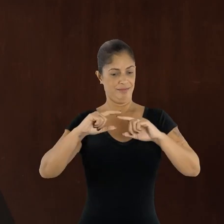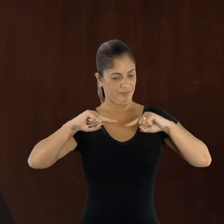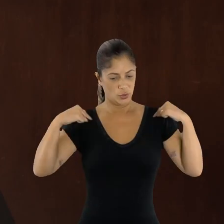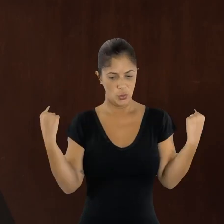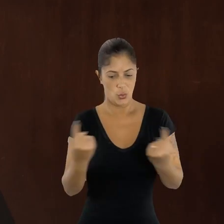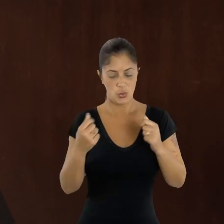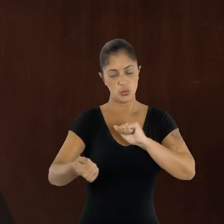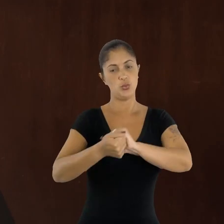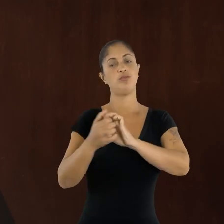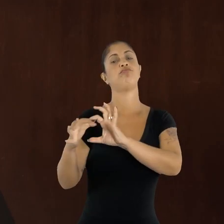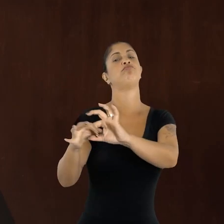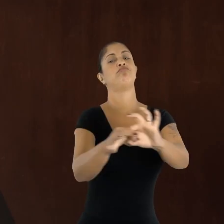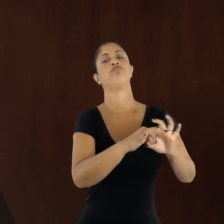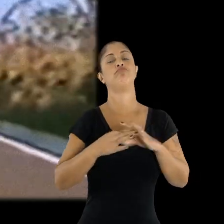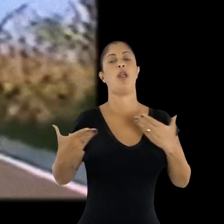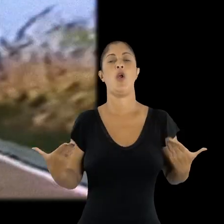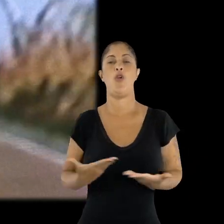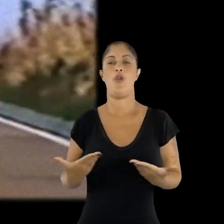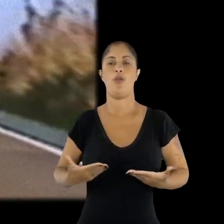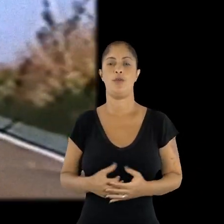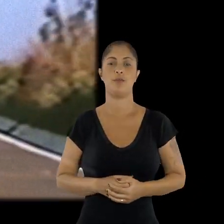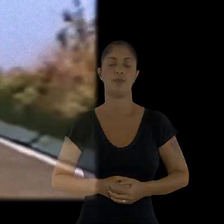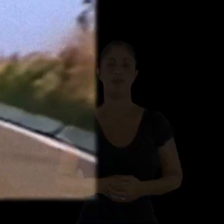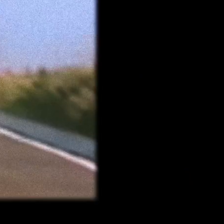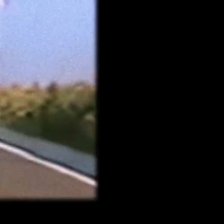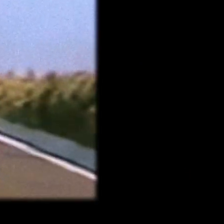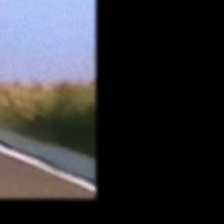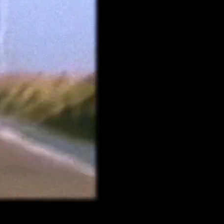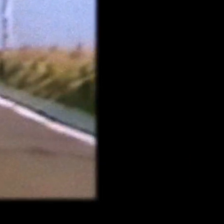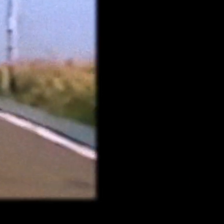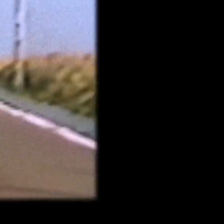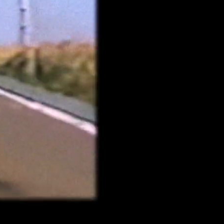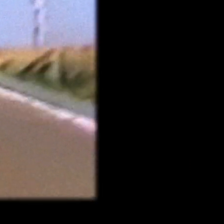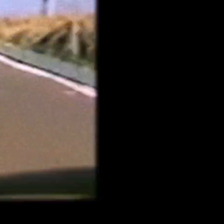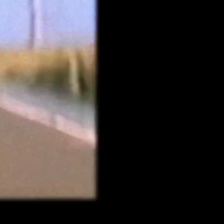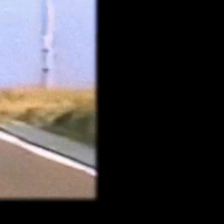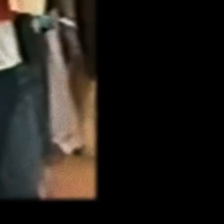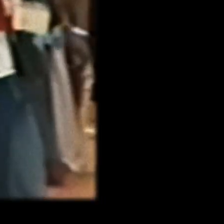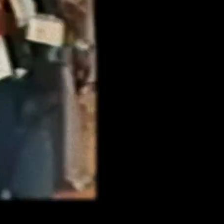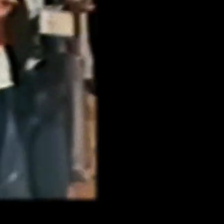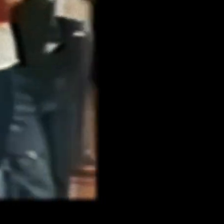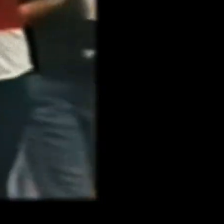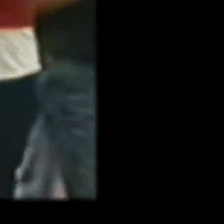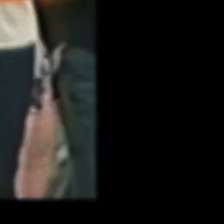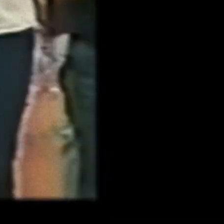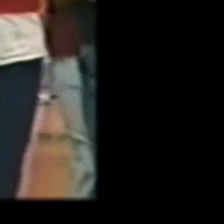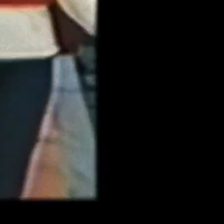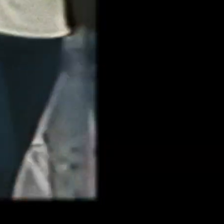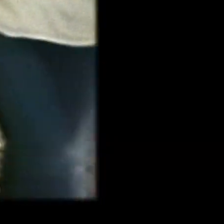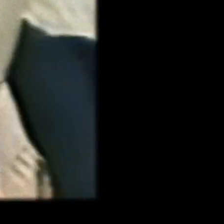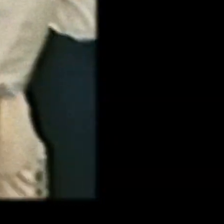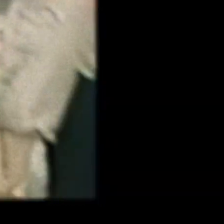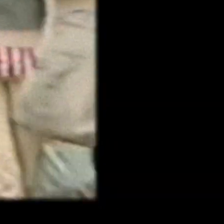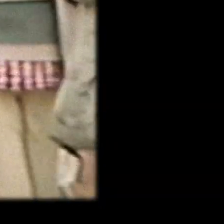Deus que era um negócio aqui, agora. Vídeo antigo. Em uma estrada, um caminhão. Na carroceria, algumas pessoas. Pessoas